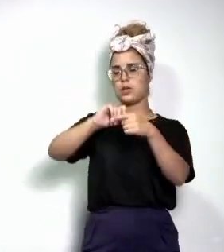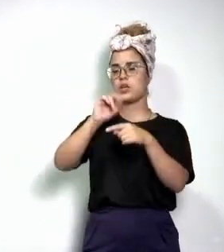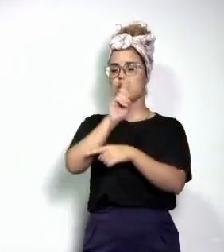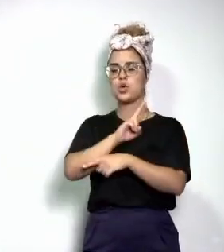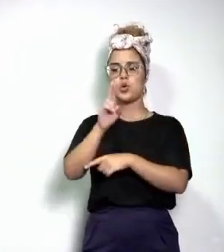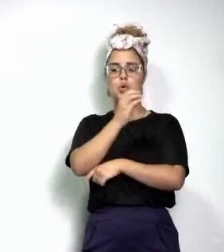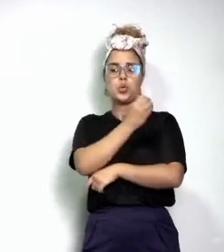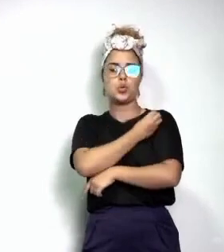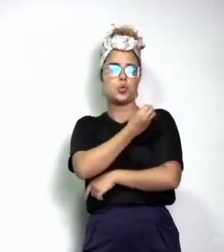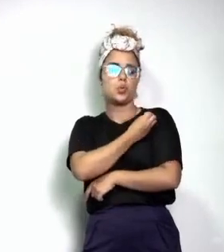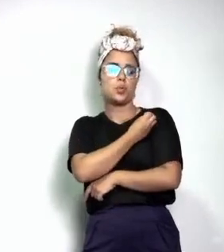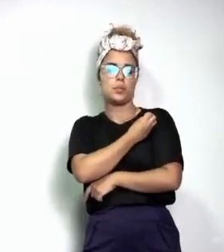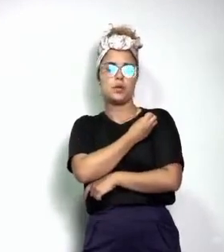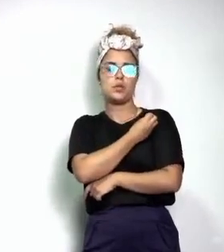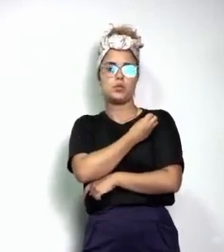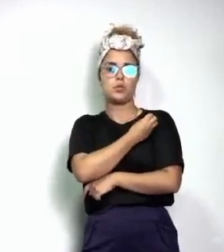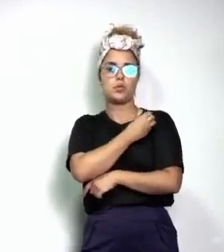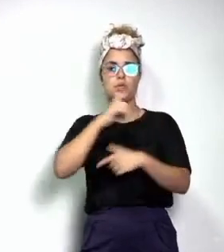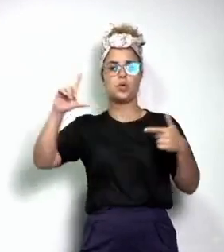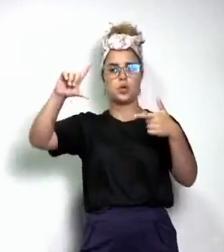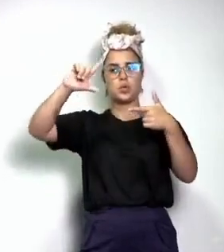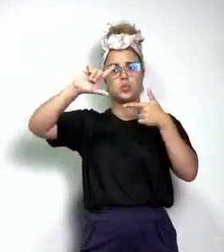gente fala de forma...